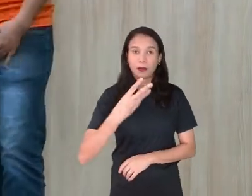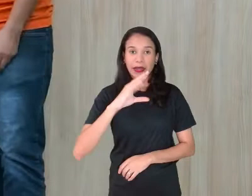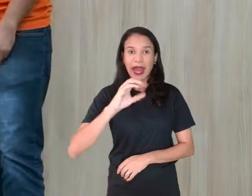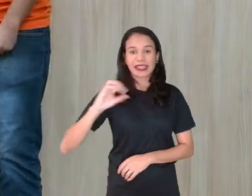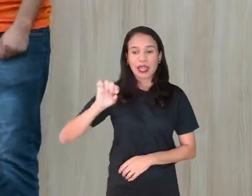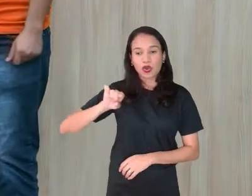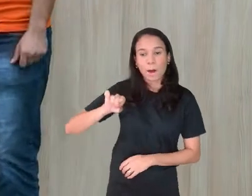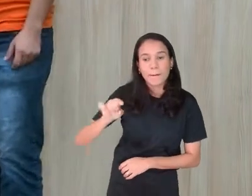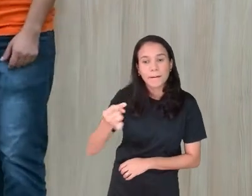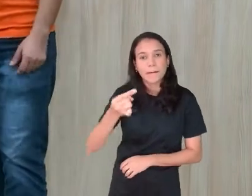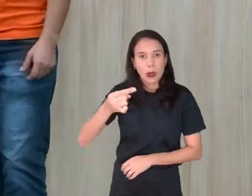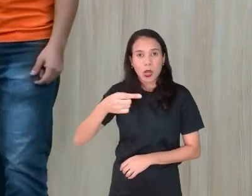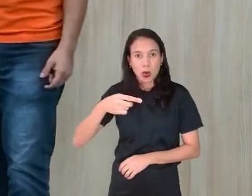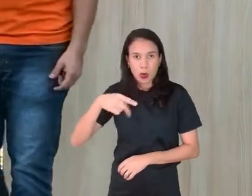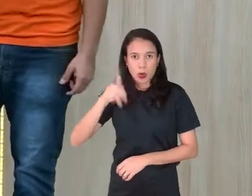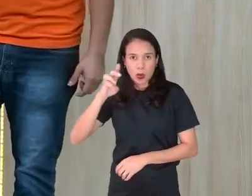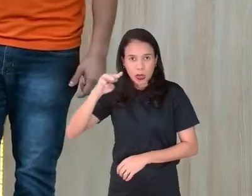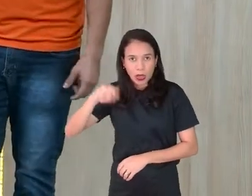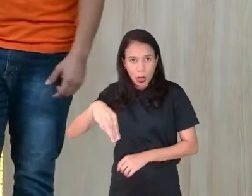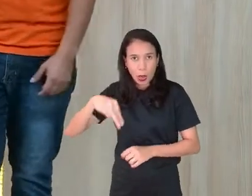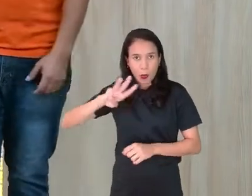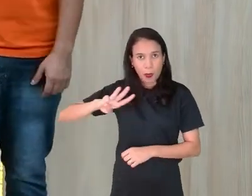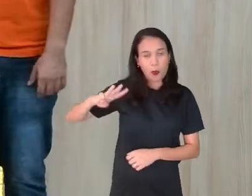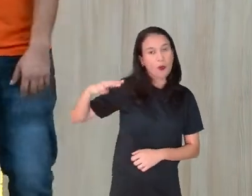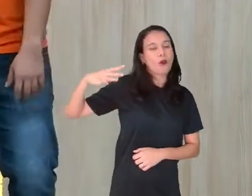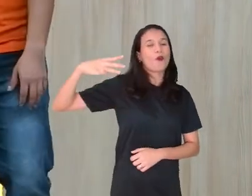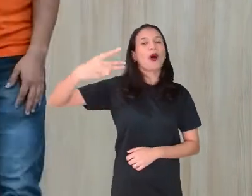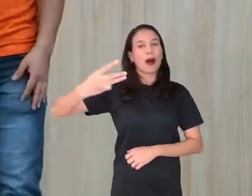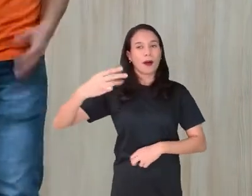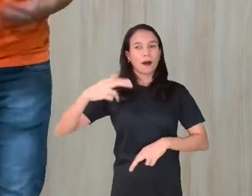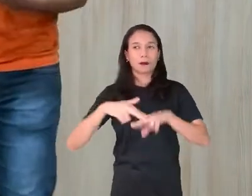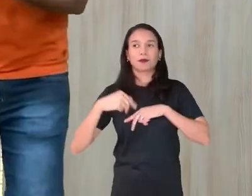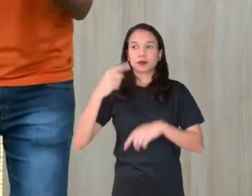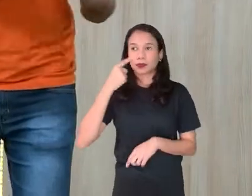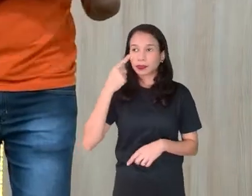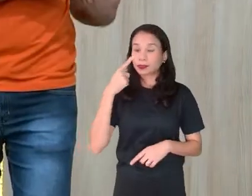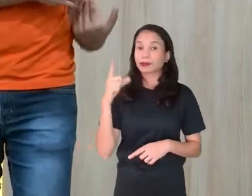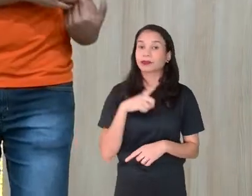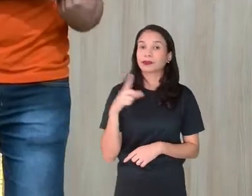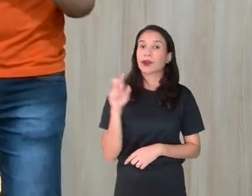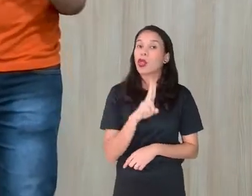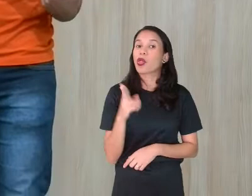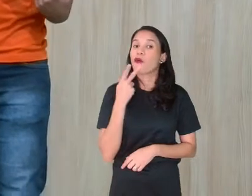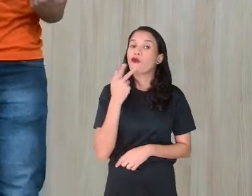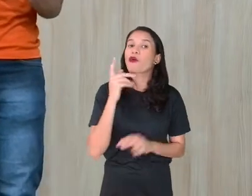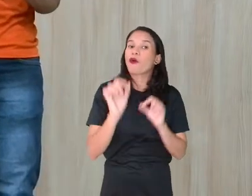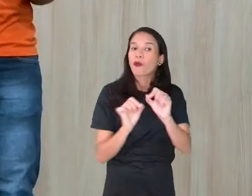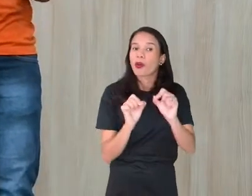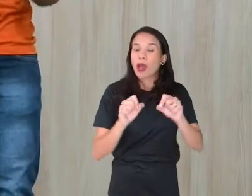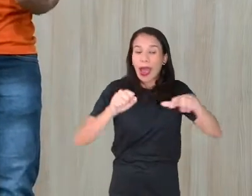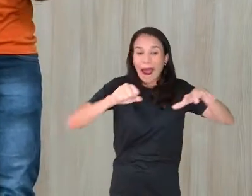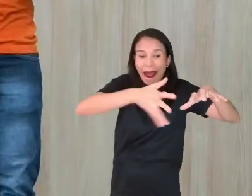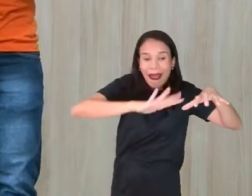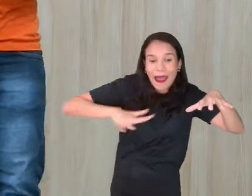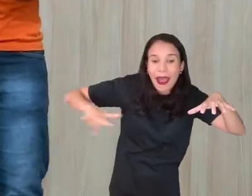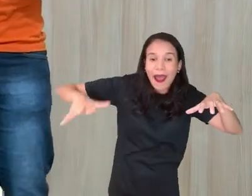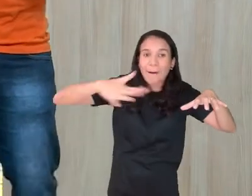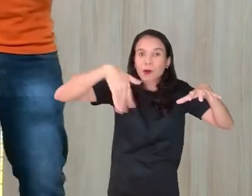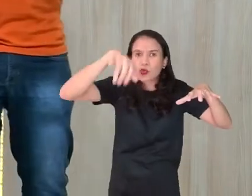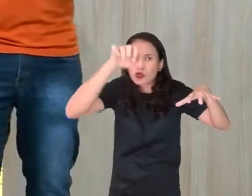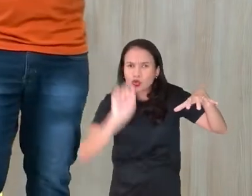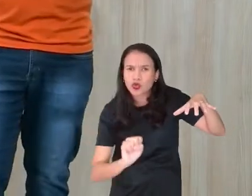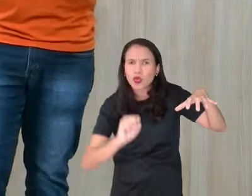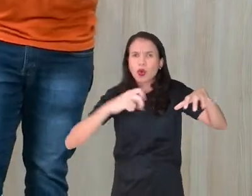1.300.000 quilômetros quadrados, tá? E lá, olha, aqui a gente chamou o quê? De campos, não foi? Campo Sulino,